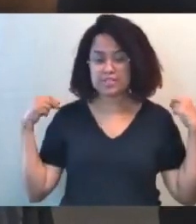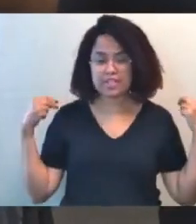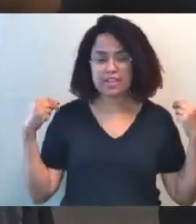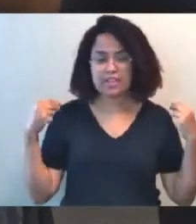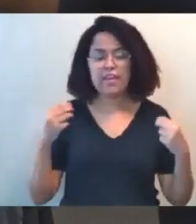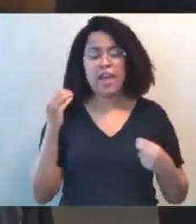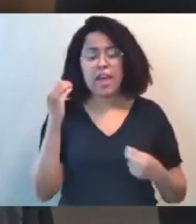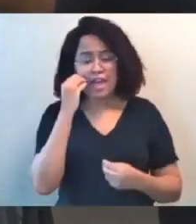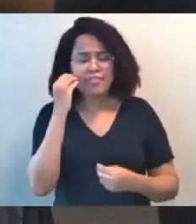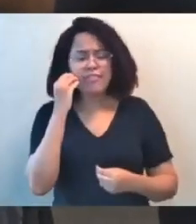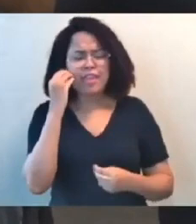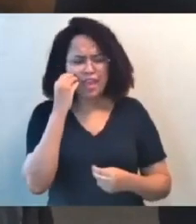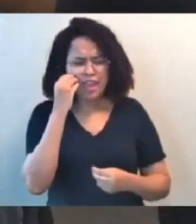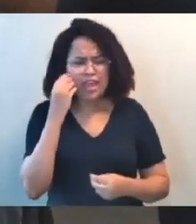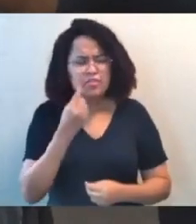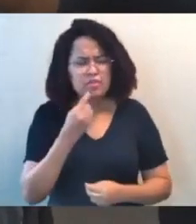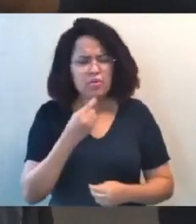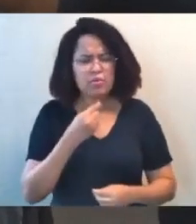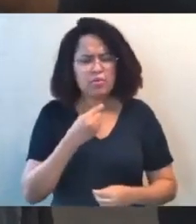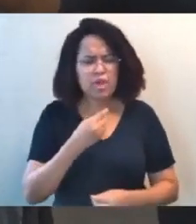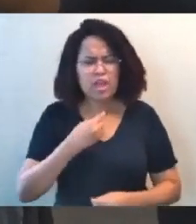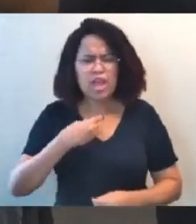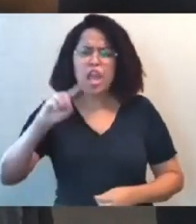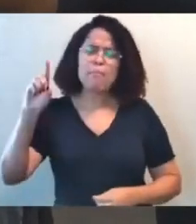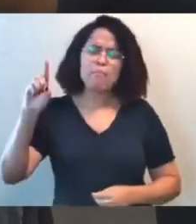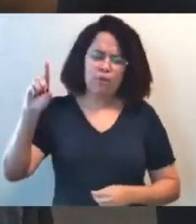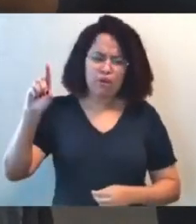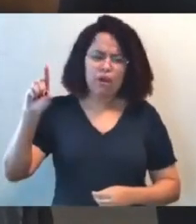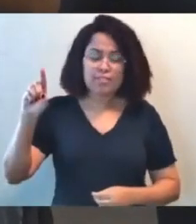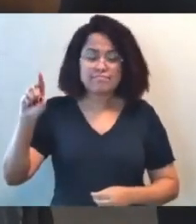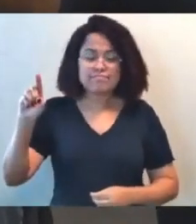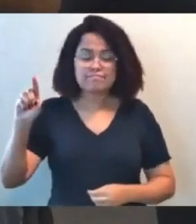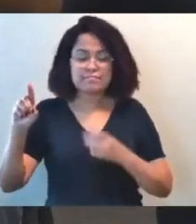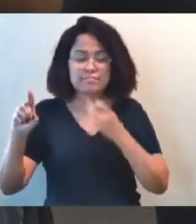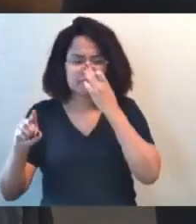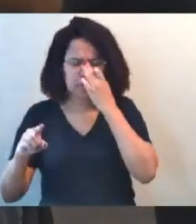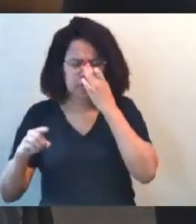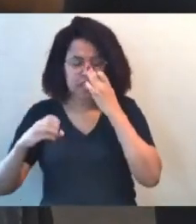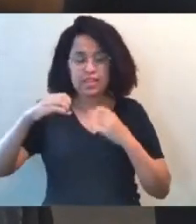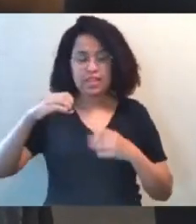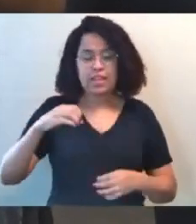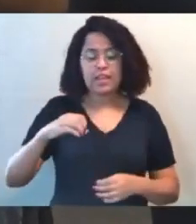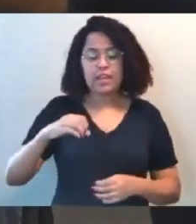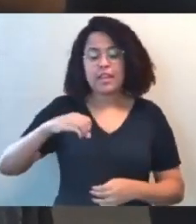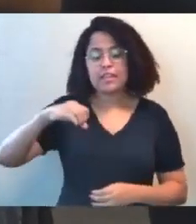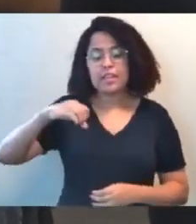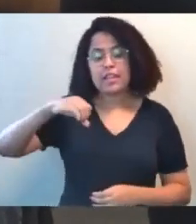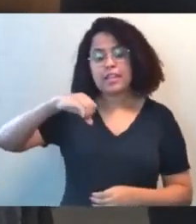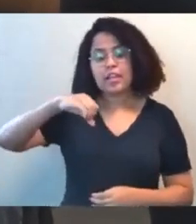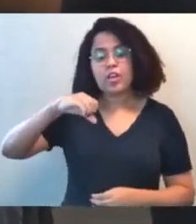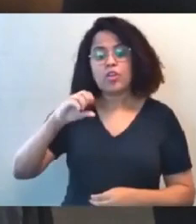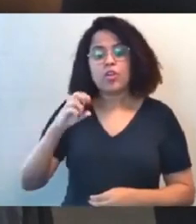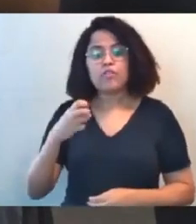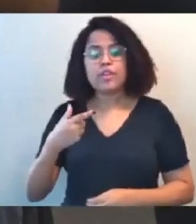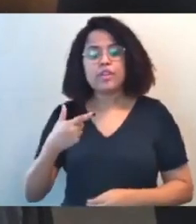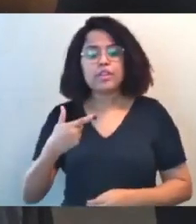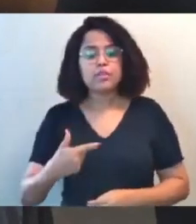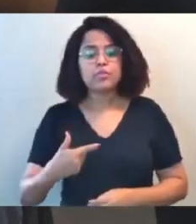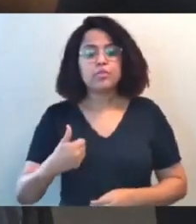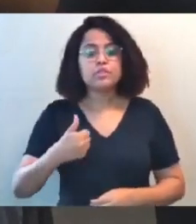final da nossa blitz que a gente fez lá na linha 9214, que o motorista praticamente jogou o ônibus em cima da